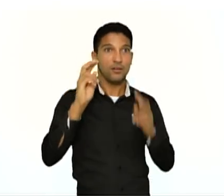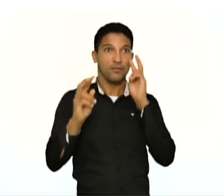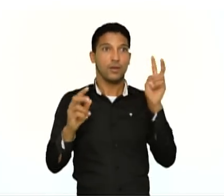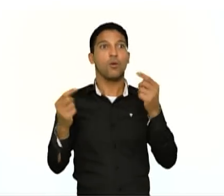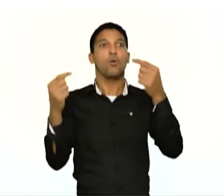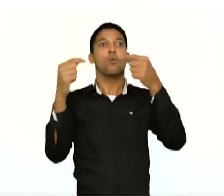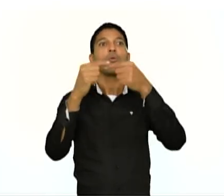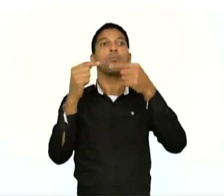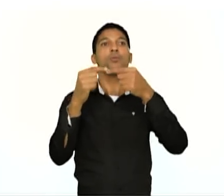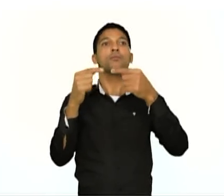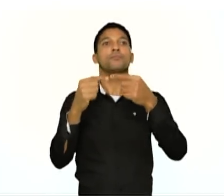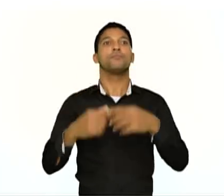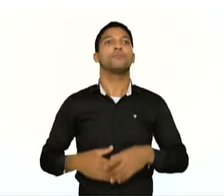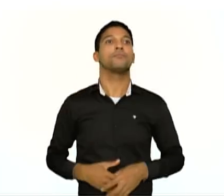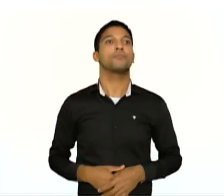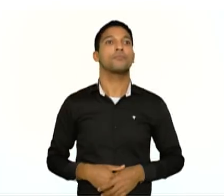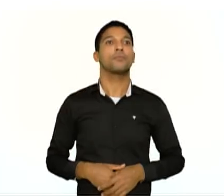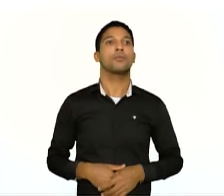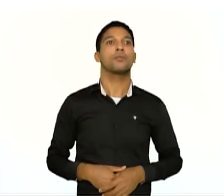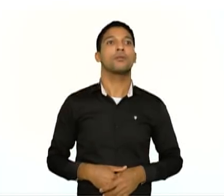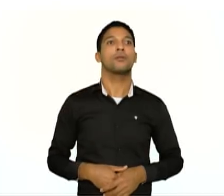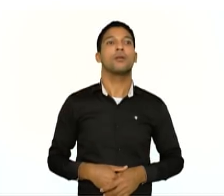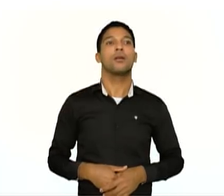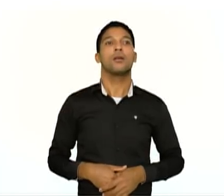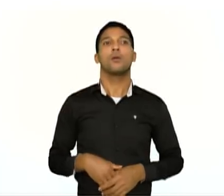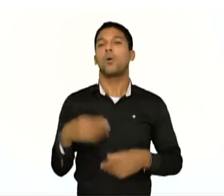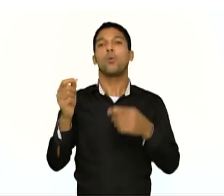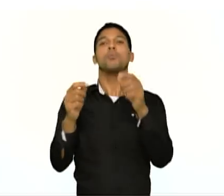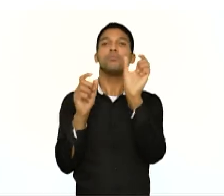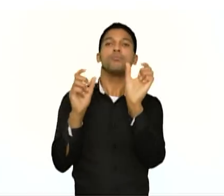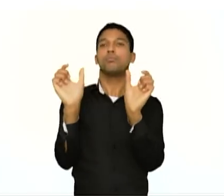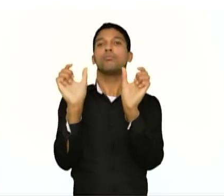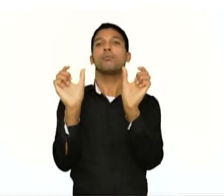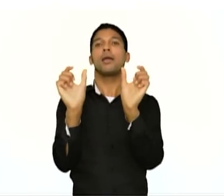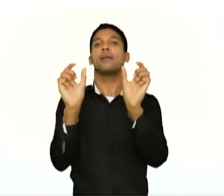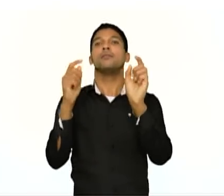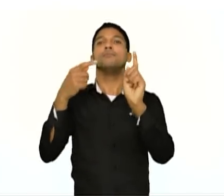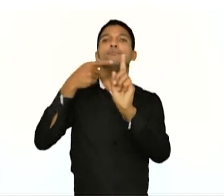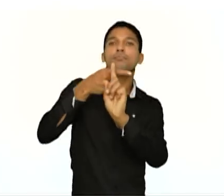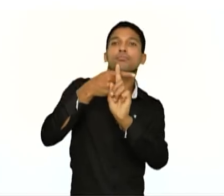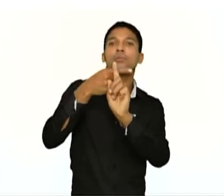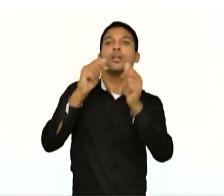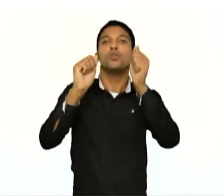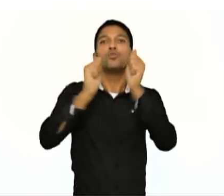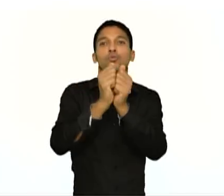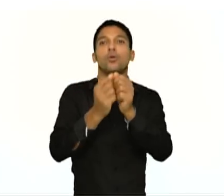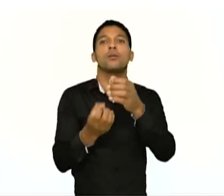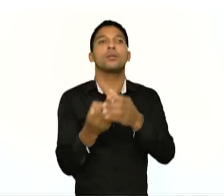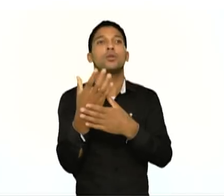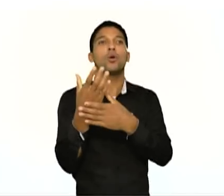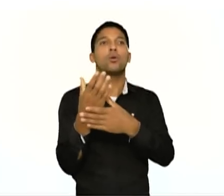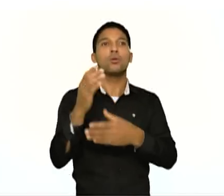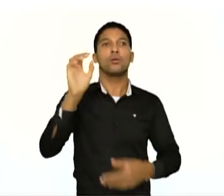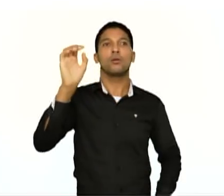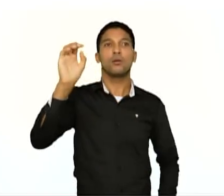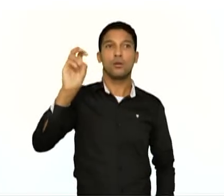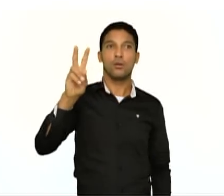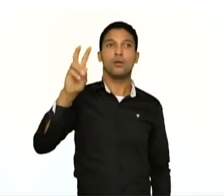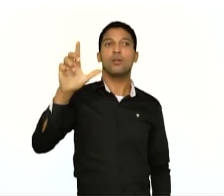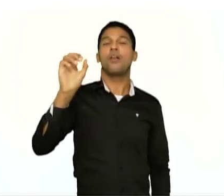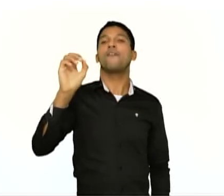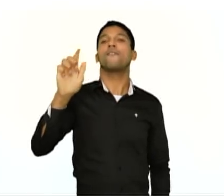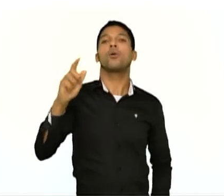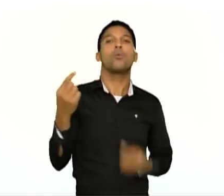A, videogame mais blog. B, vídeo mais blogueiro. C, videoclipe mais blog. Ou D, vídeo